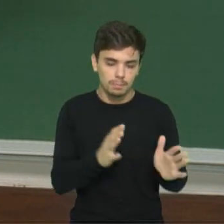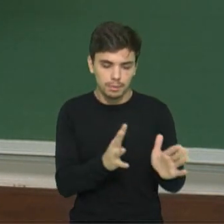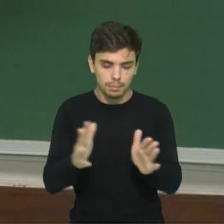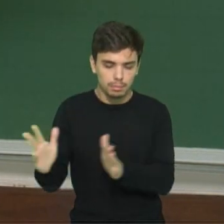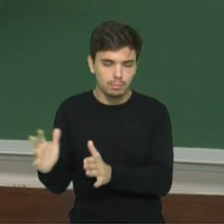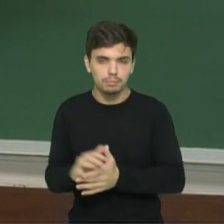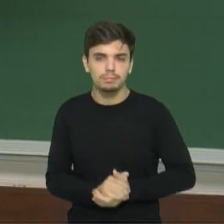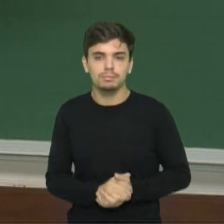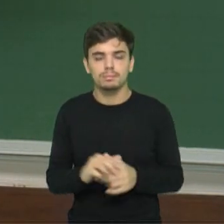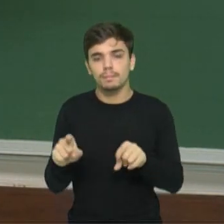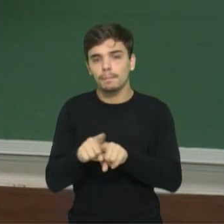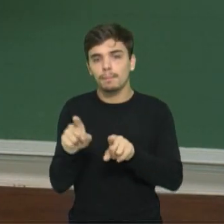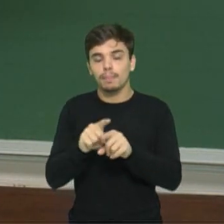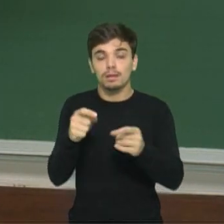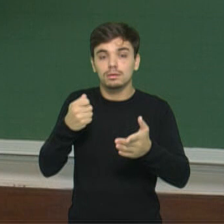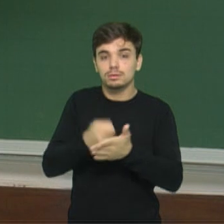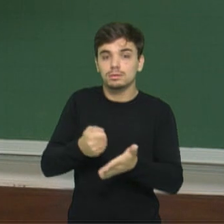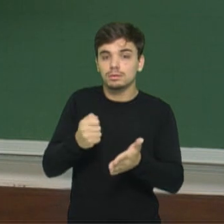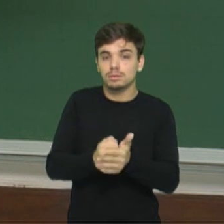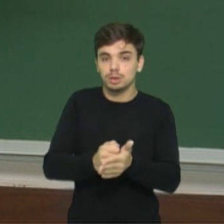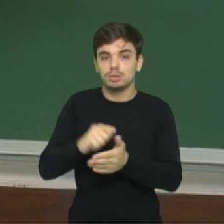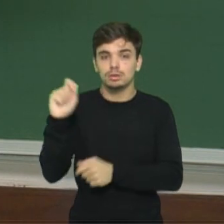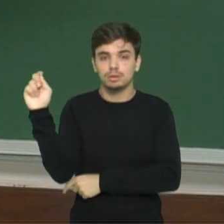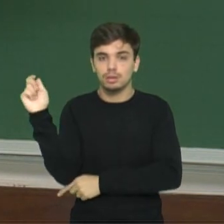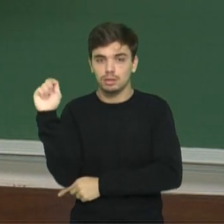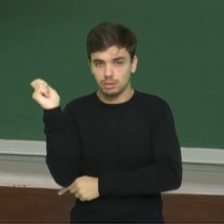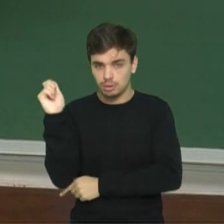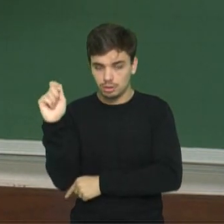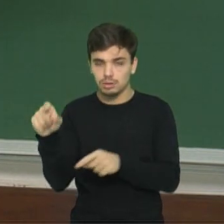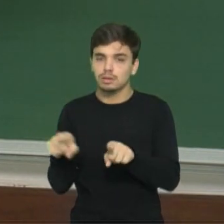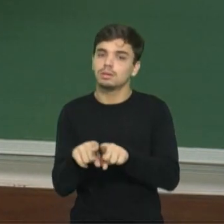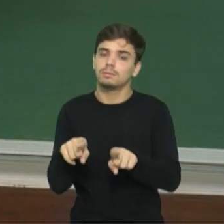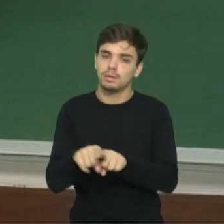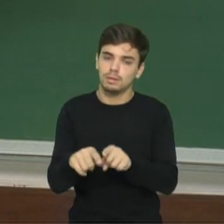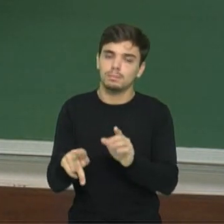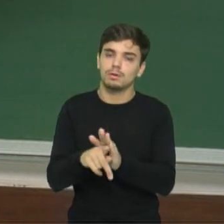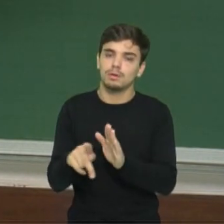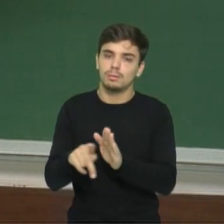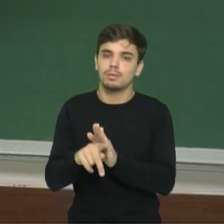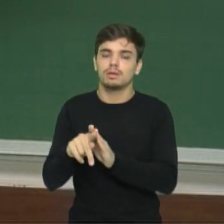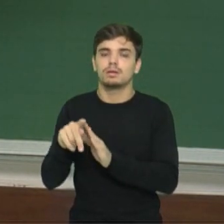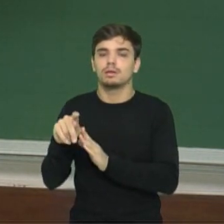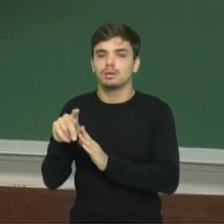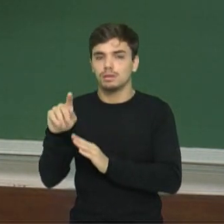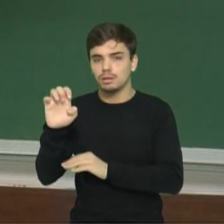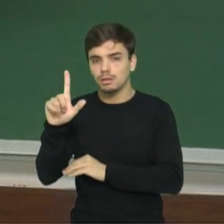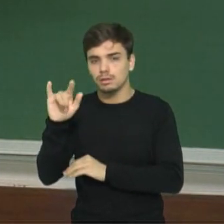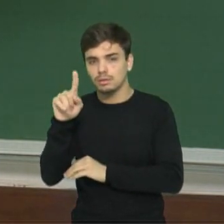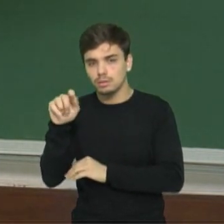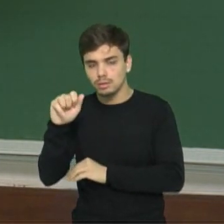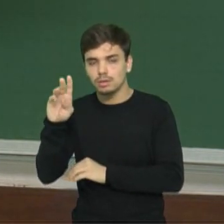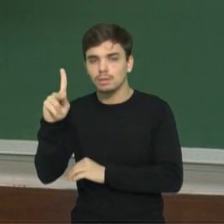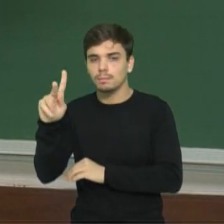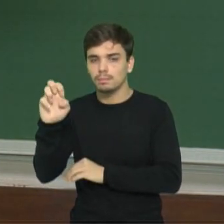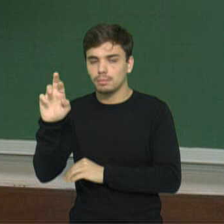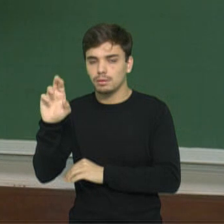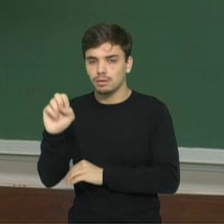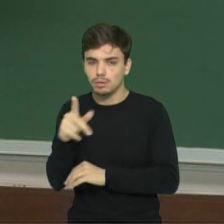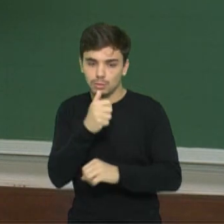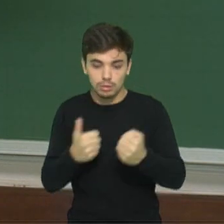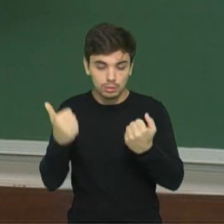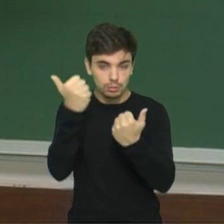história. A ditadura na Argentina, com a deposição da Isabelita Perón, que assumiu o poder na Argentina após a morte do seu